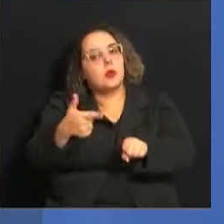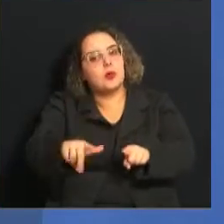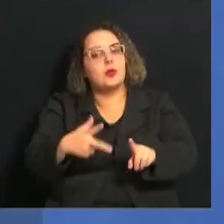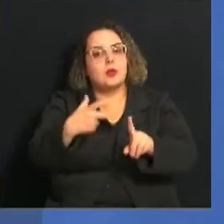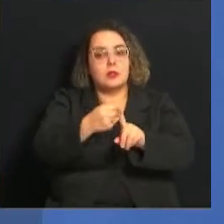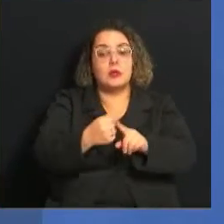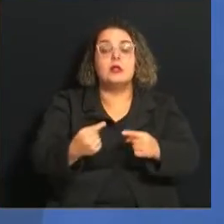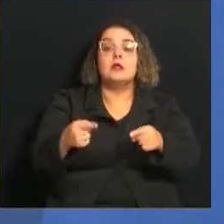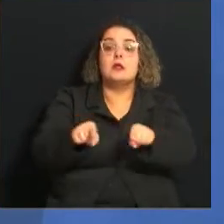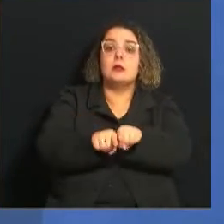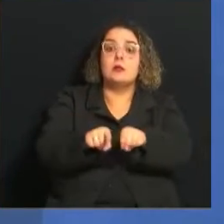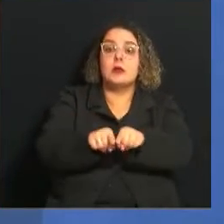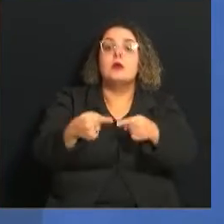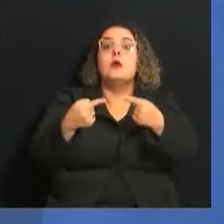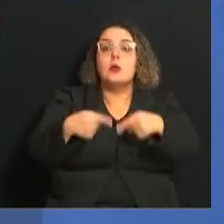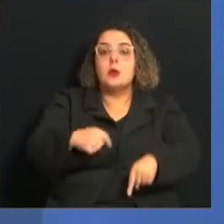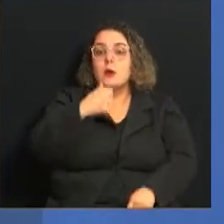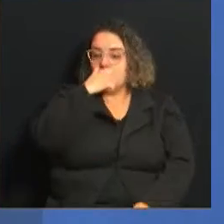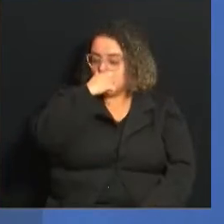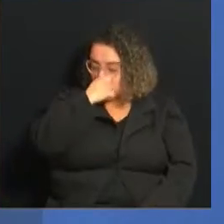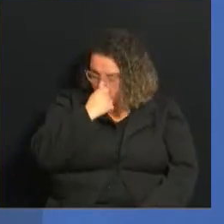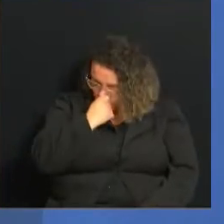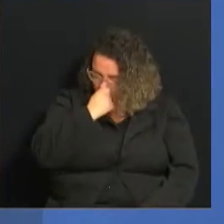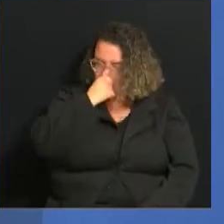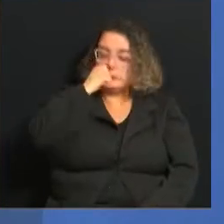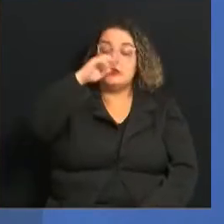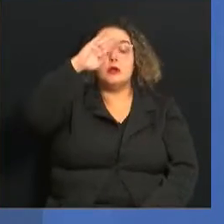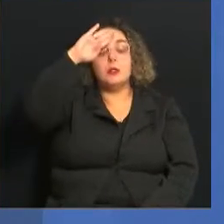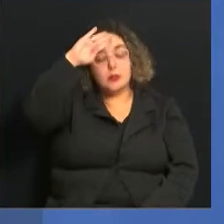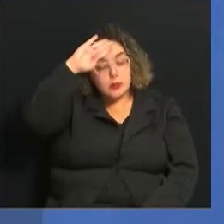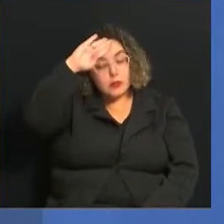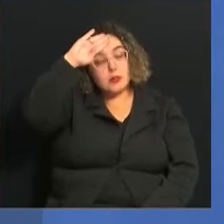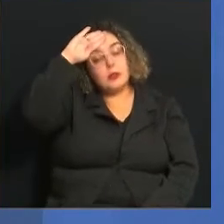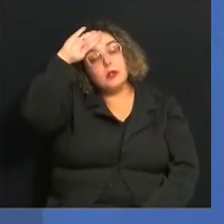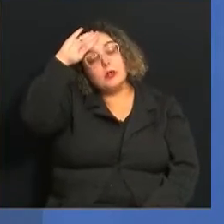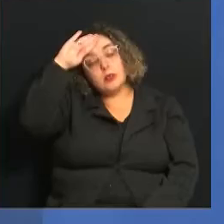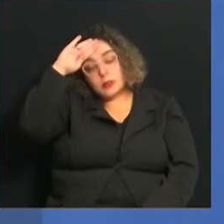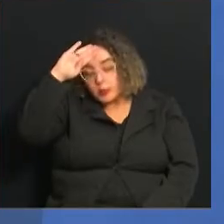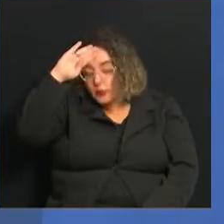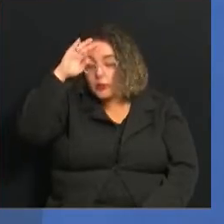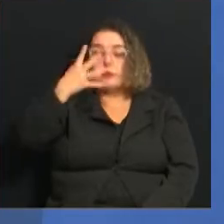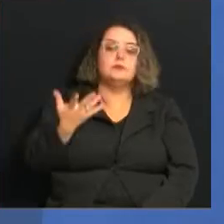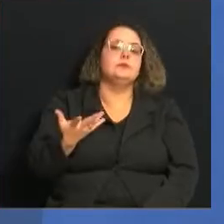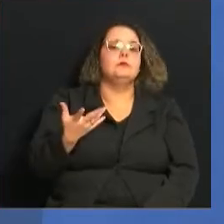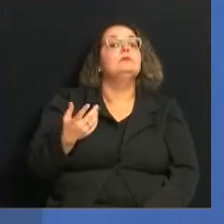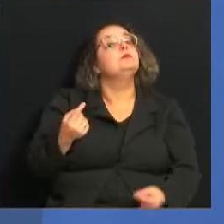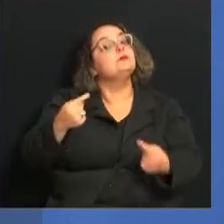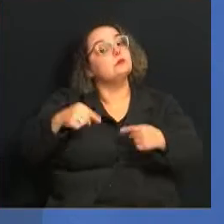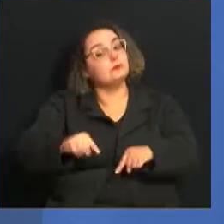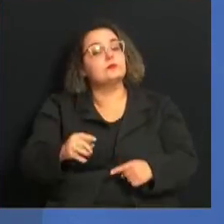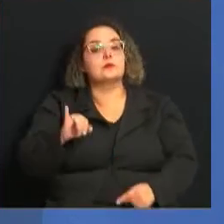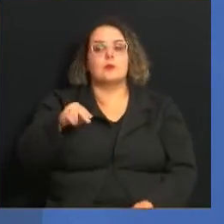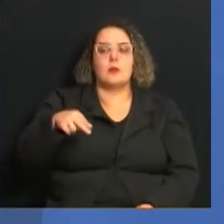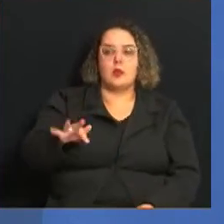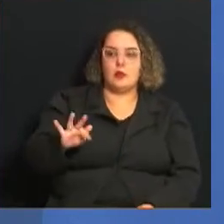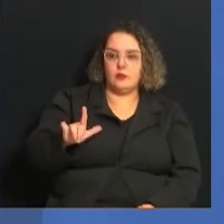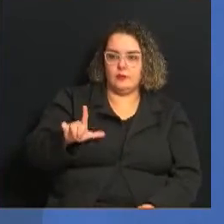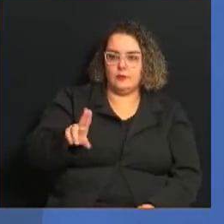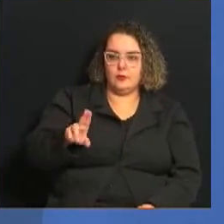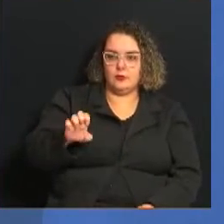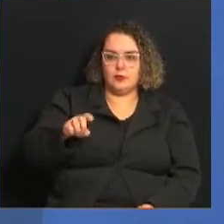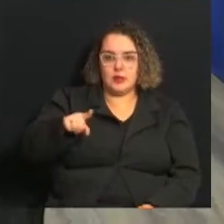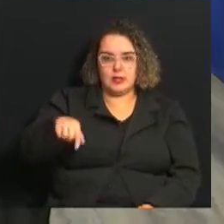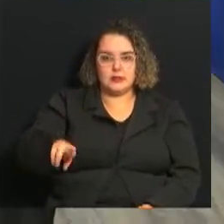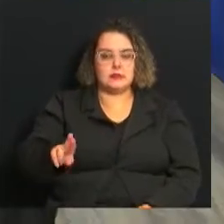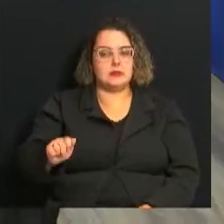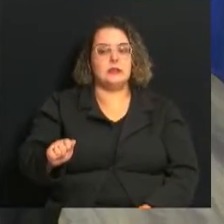gripe. Importante reforçar que essa vacina contra o vírus influenza está disponível para todas as